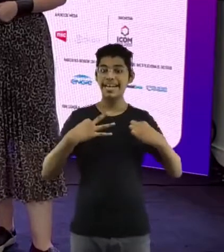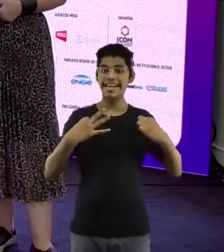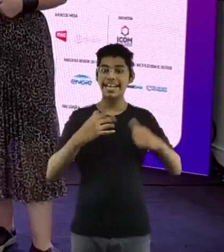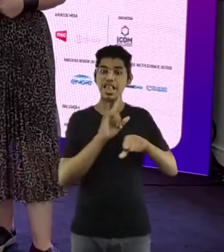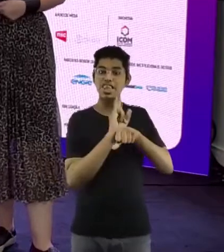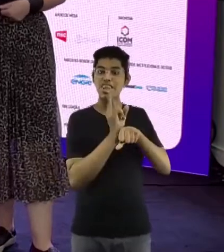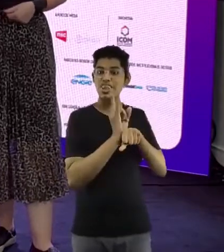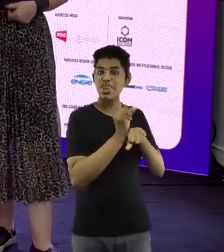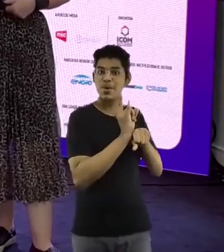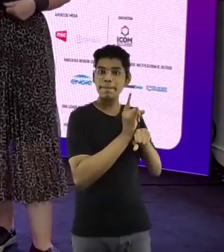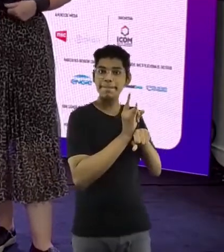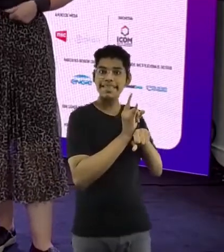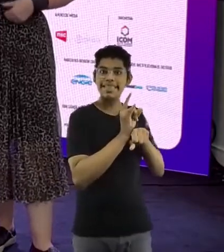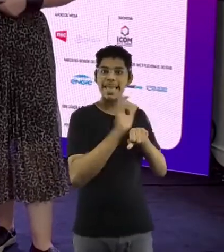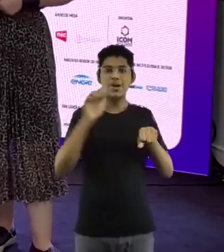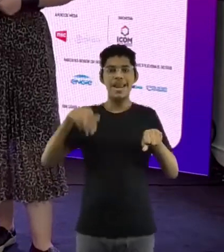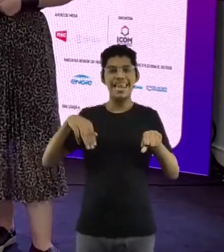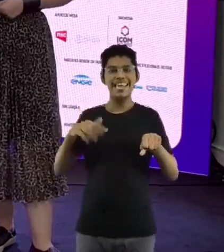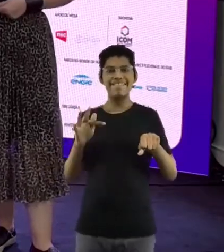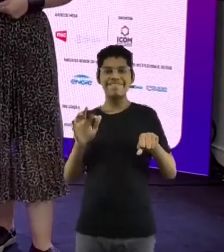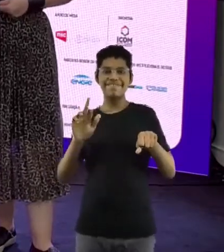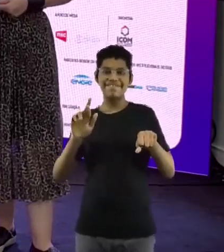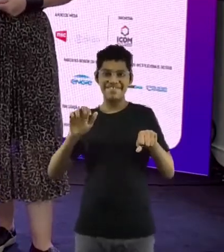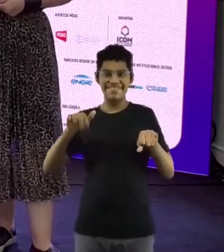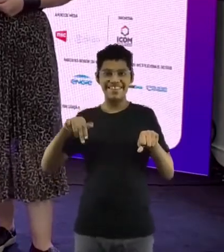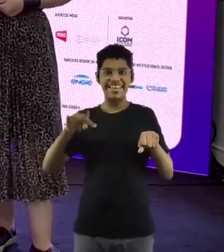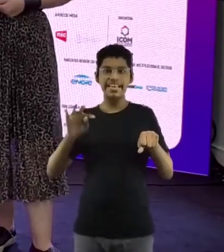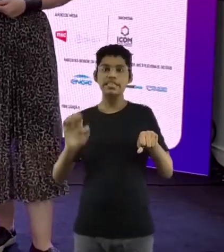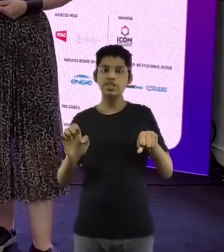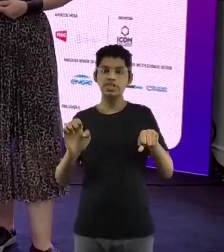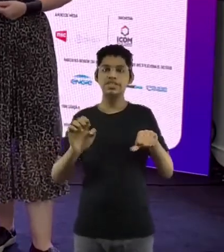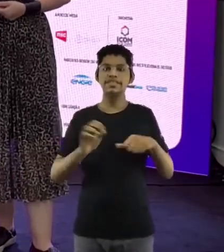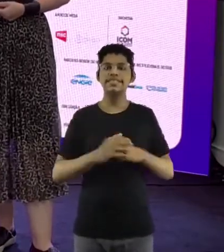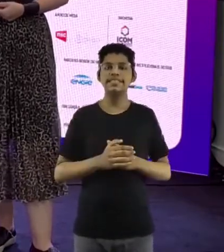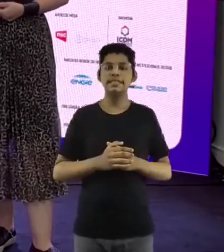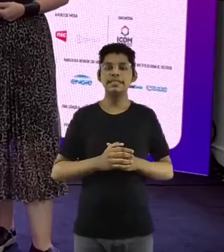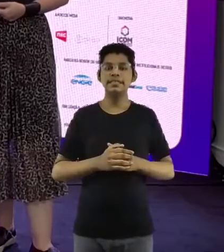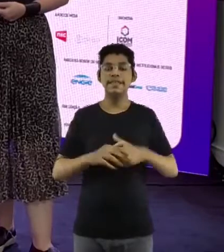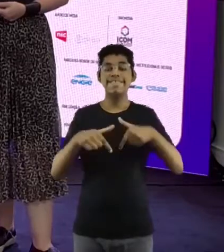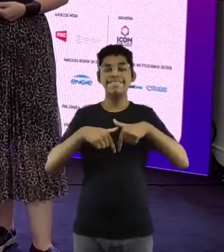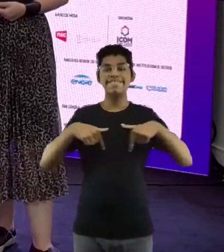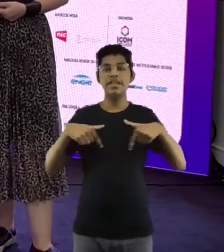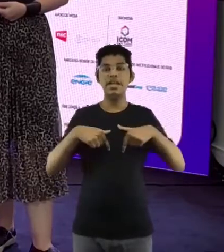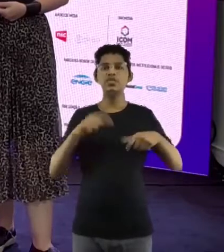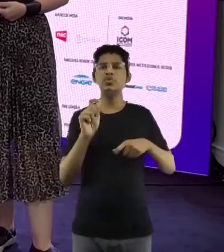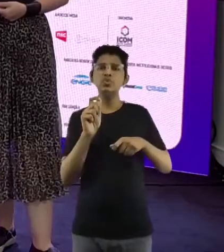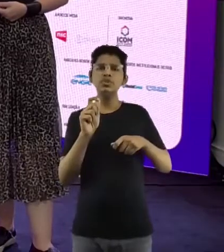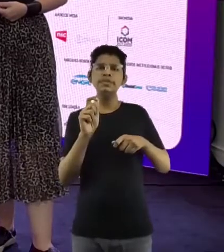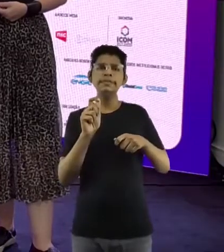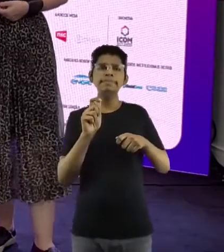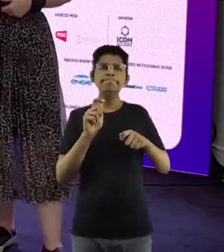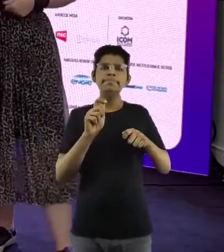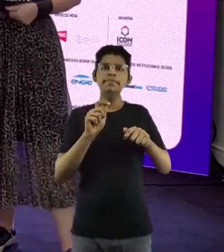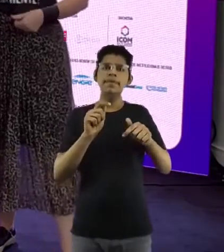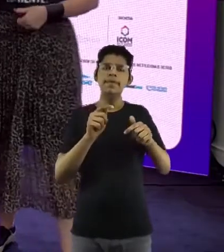Frente, que é muito inspirador, muito maravilhoso, e tem a frase: o que te dá energia para seguir em frente?